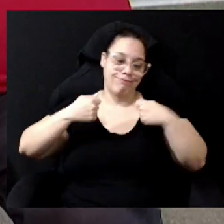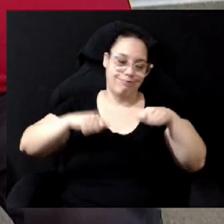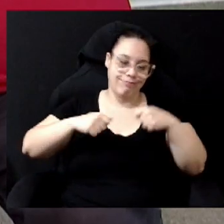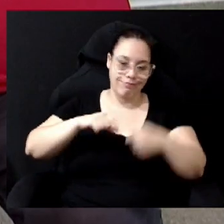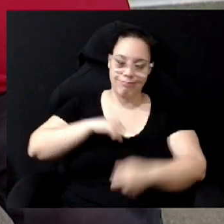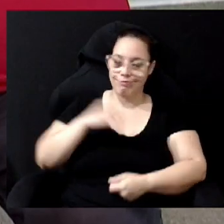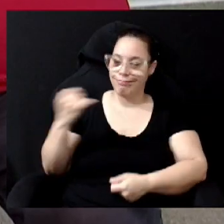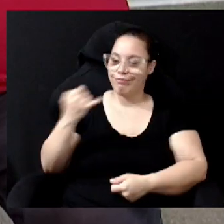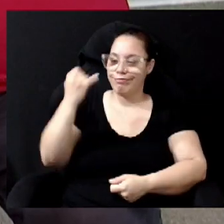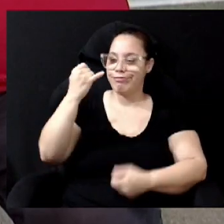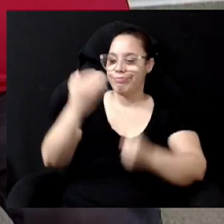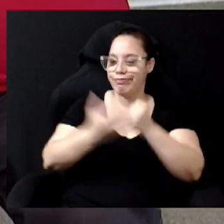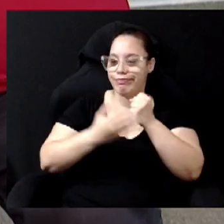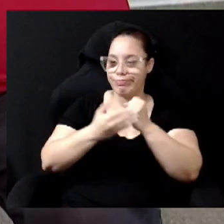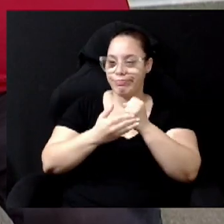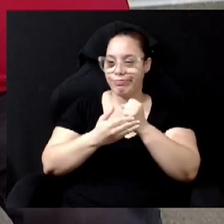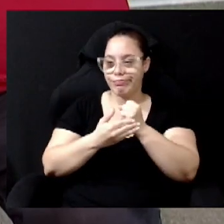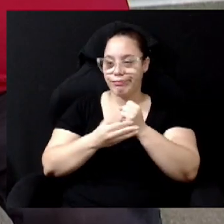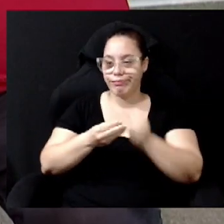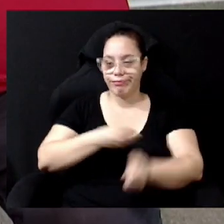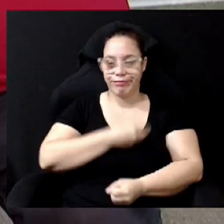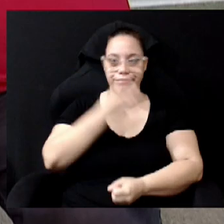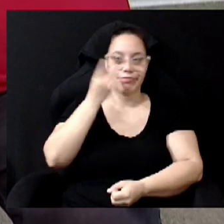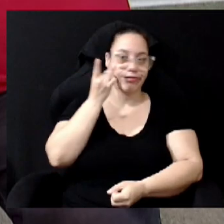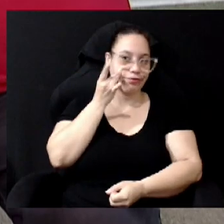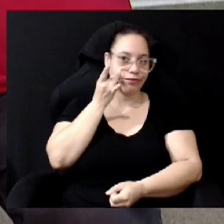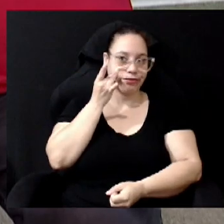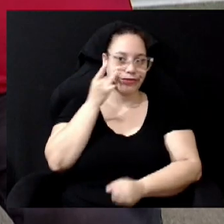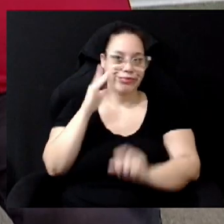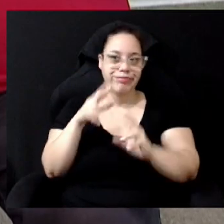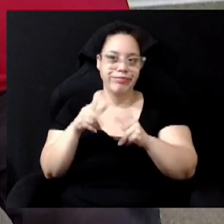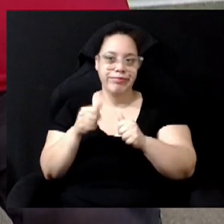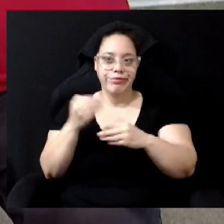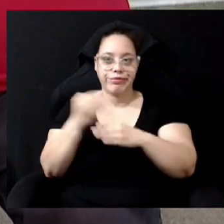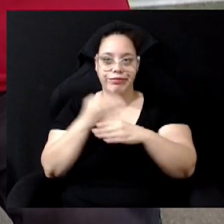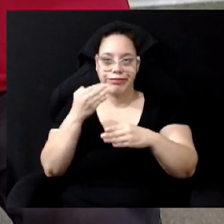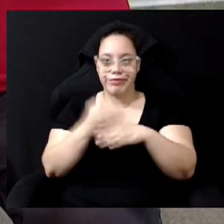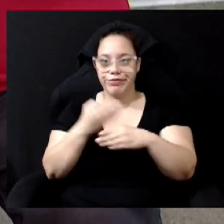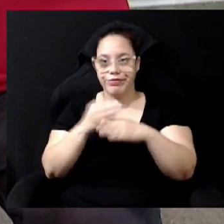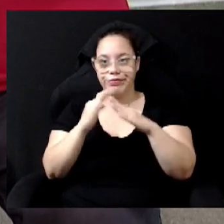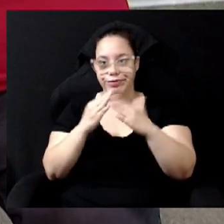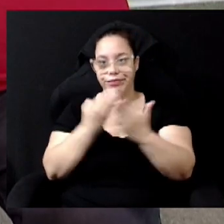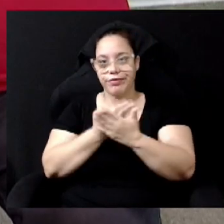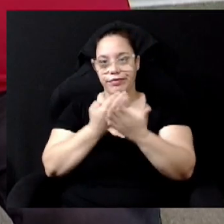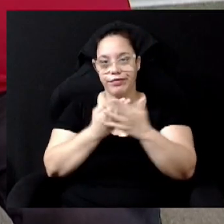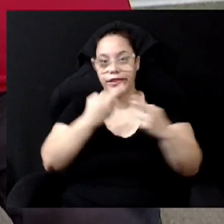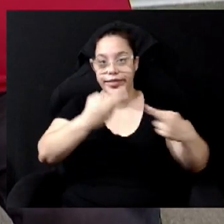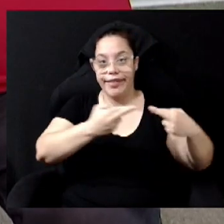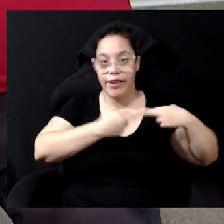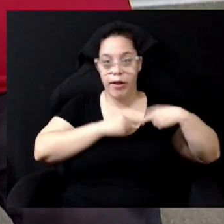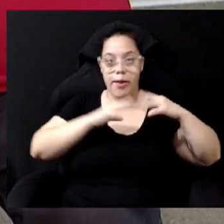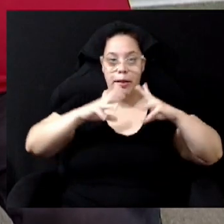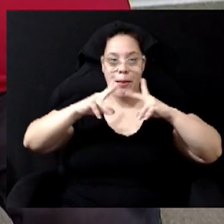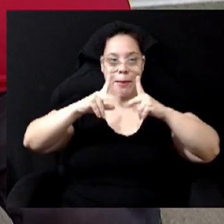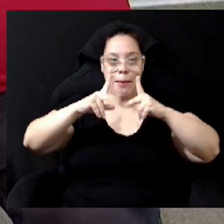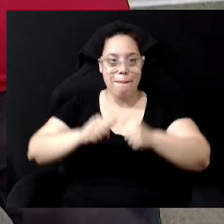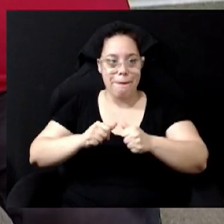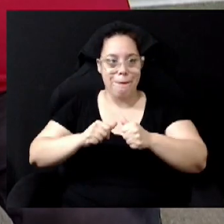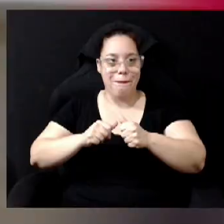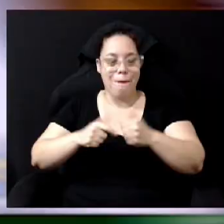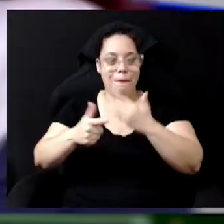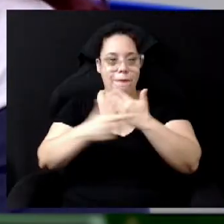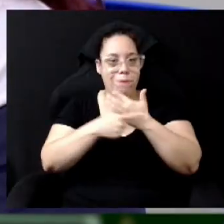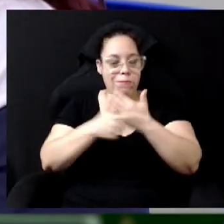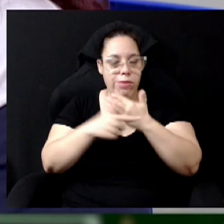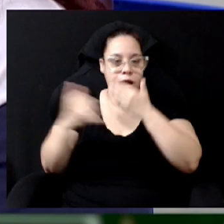fundamentalmente, a presença de todo mundo. Geralmente, é construída uma ideia de que a escola é responsável por tudo. A escola tem um papel fundamental. E o que eu